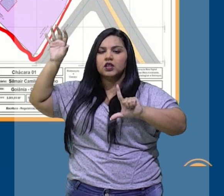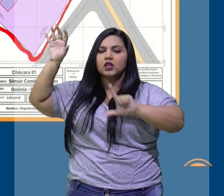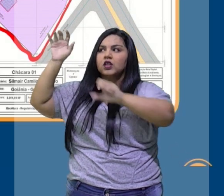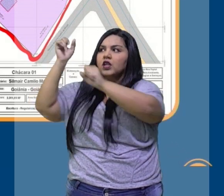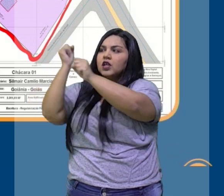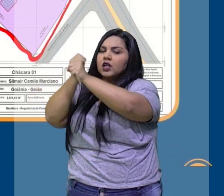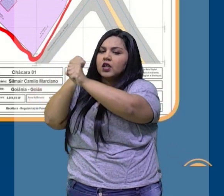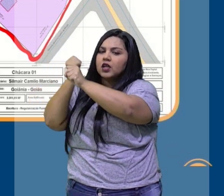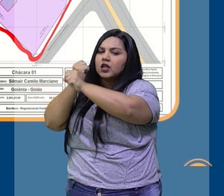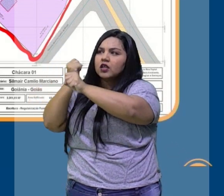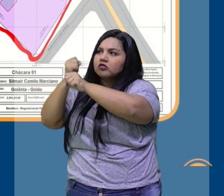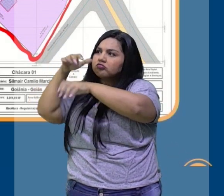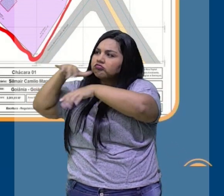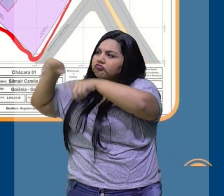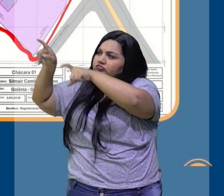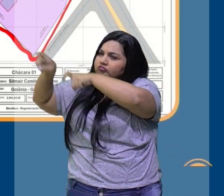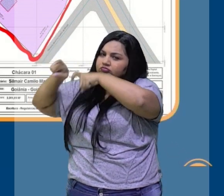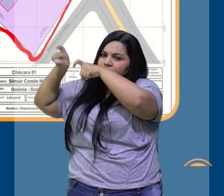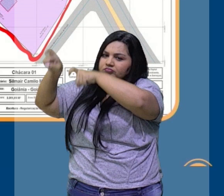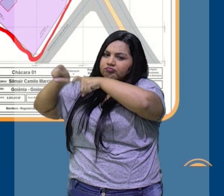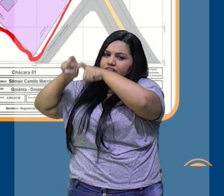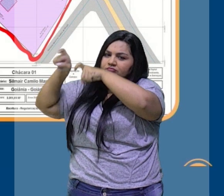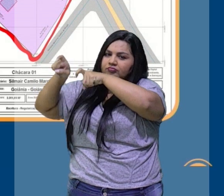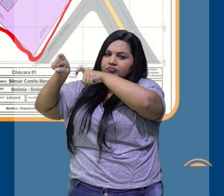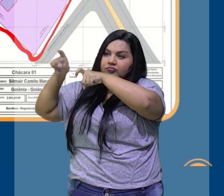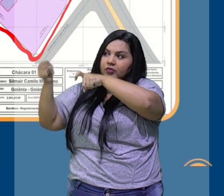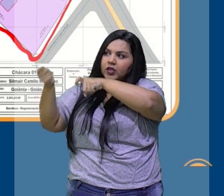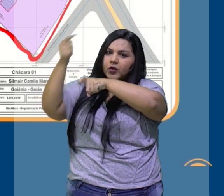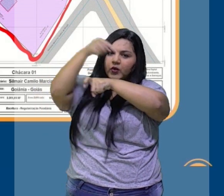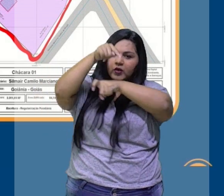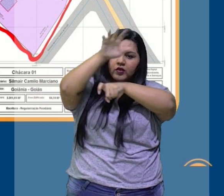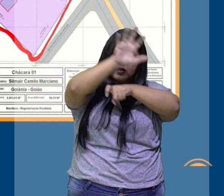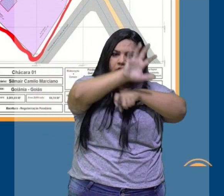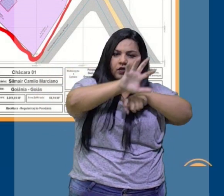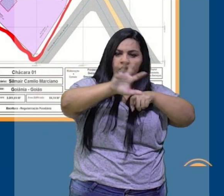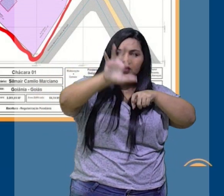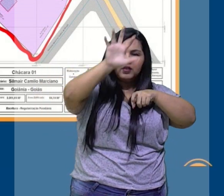da chácara que vai ser construída. Já essa outra área, eu